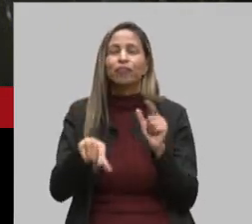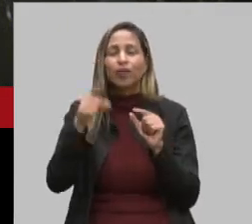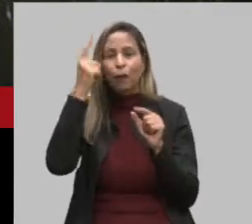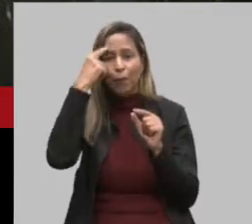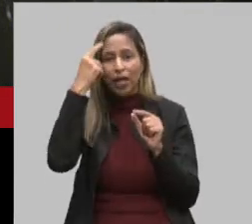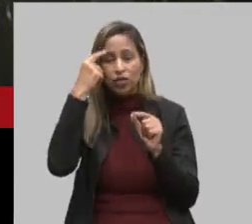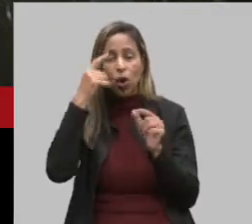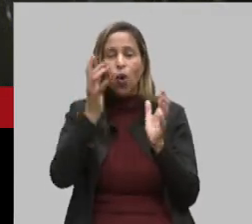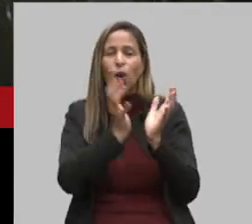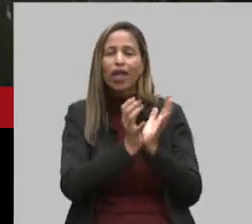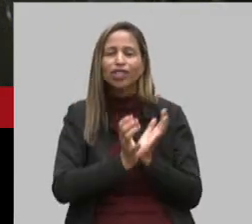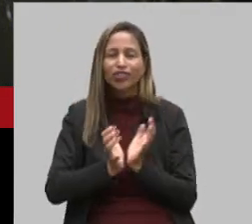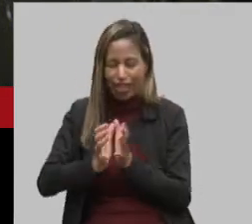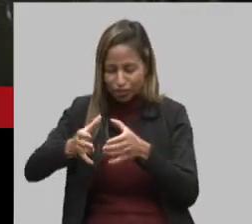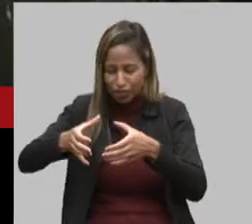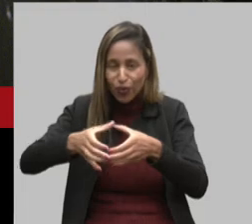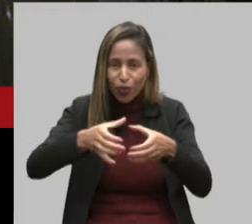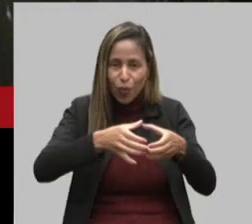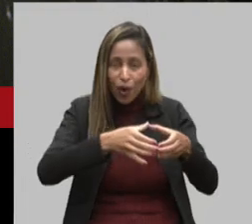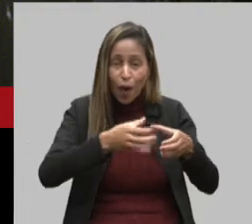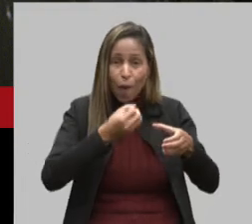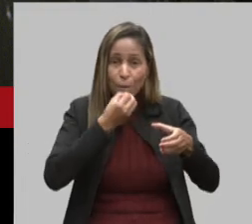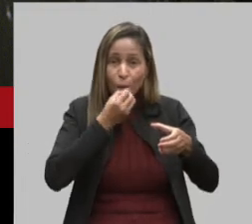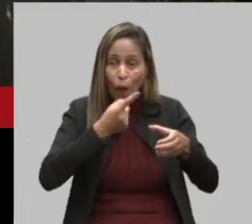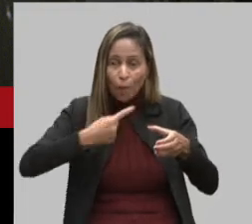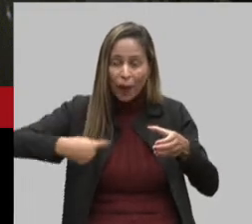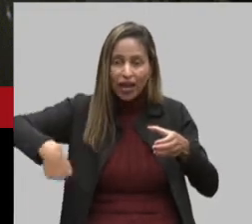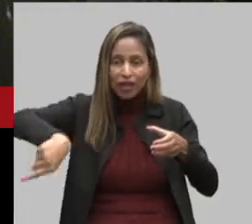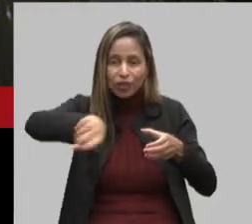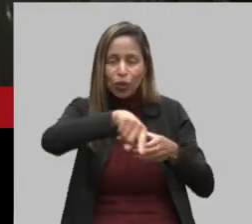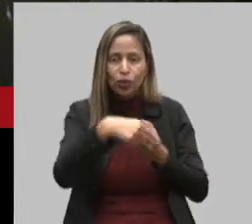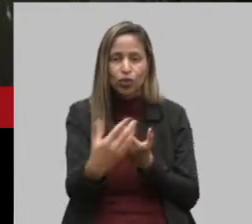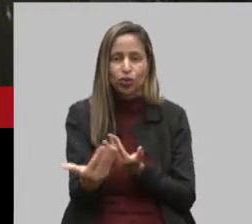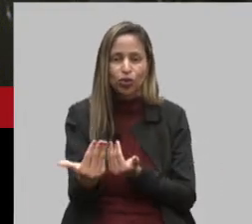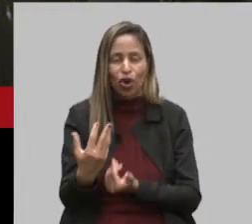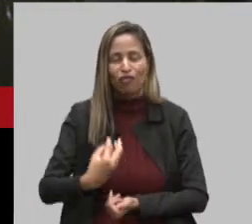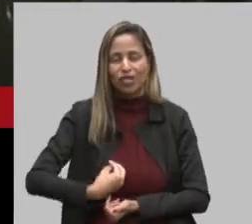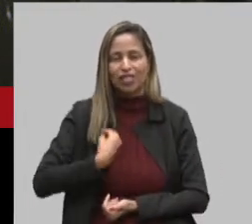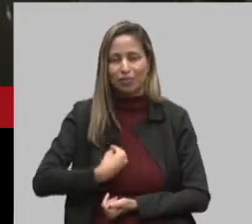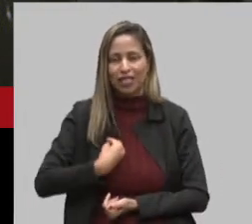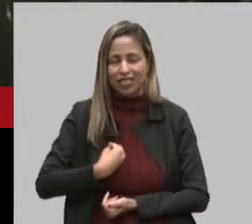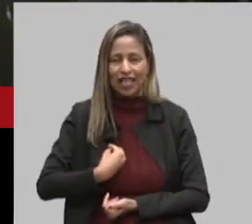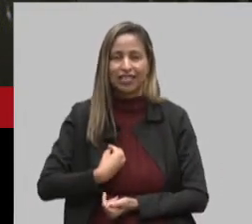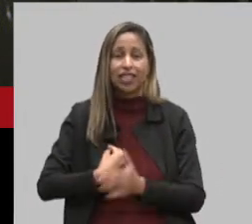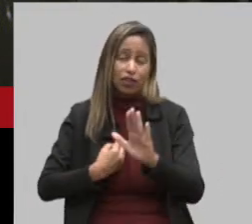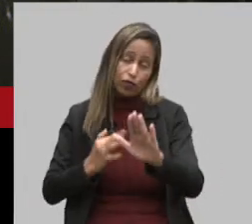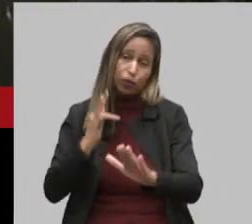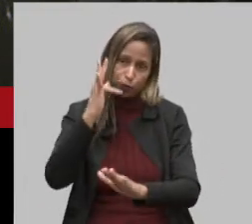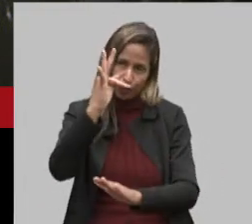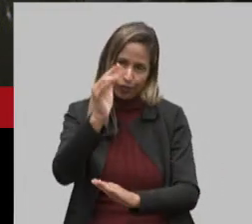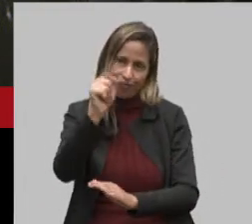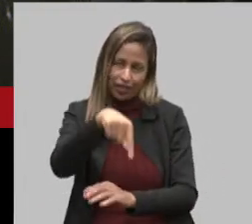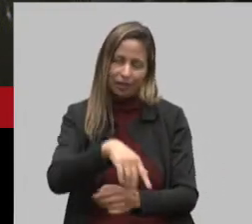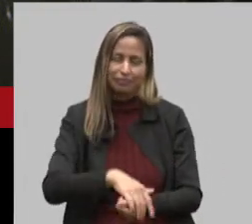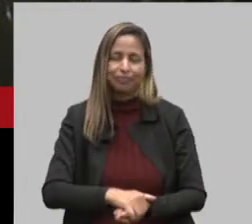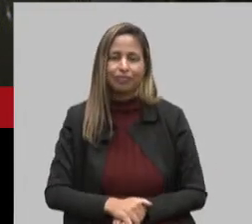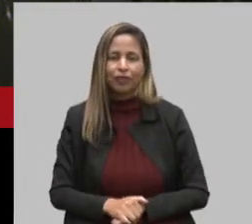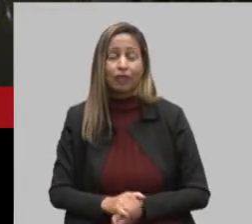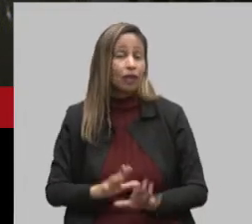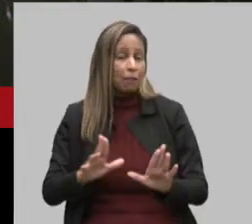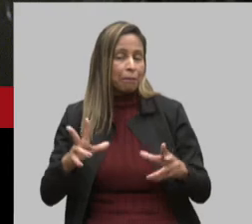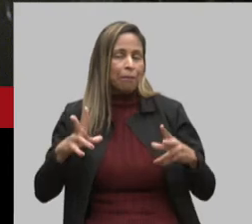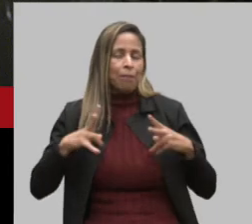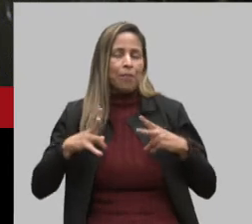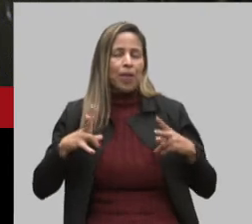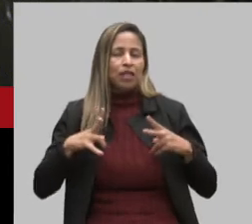coletividade o que seria bom para todos os jovens presentes e os que irão vir eh Particularmente eu